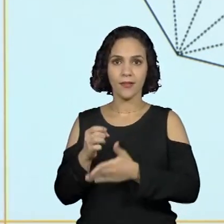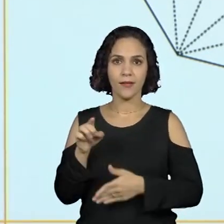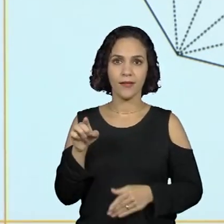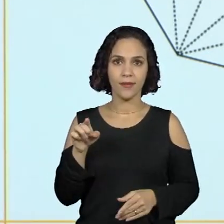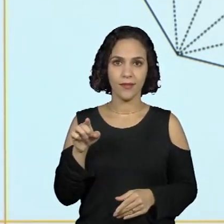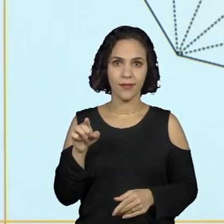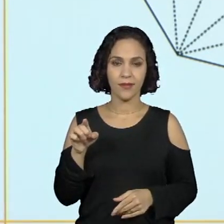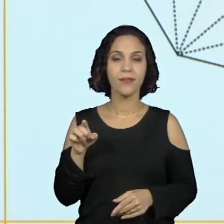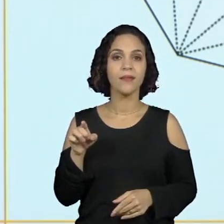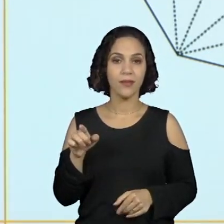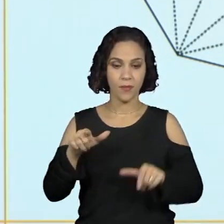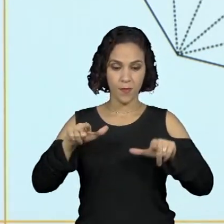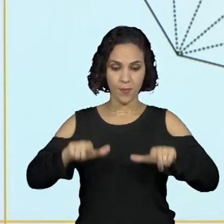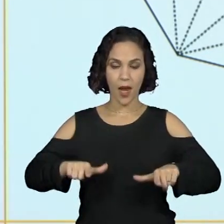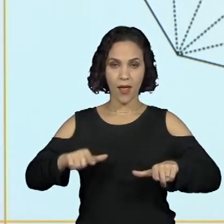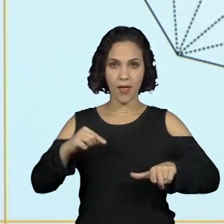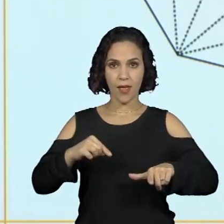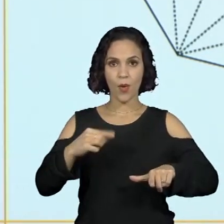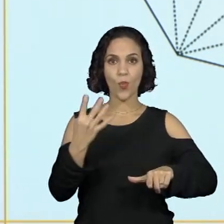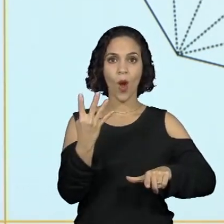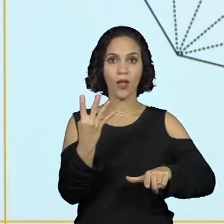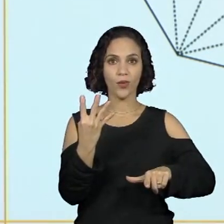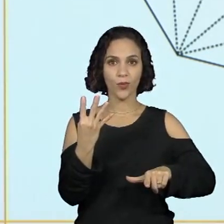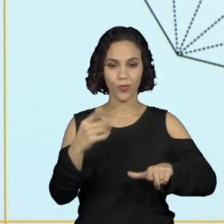É uma base quadrada